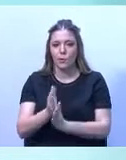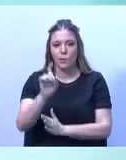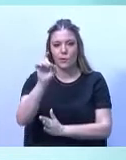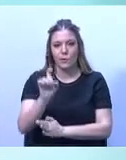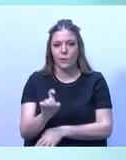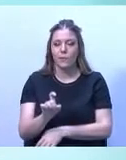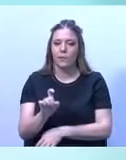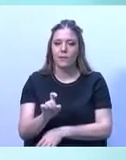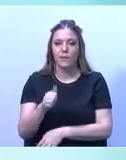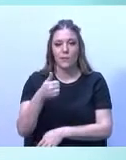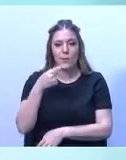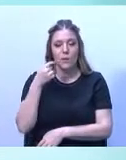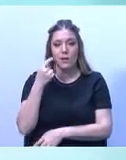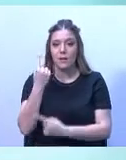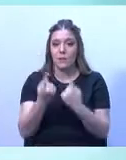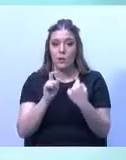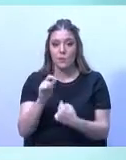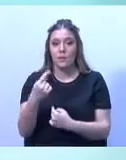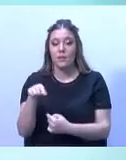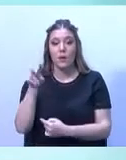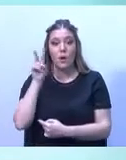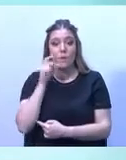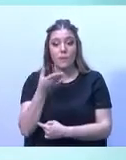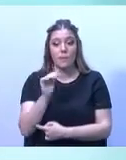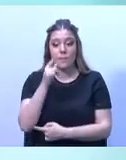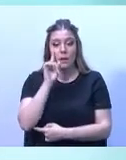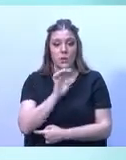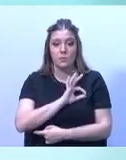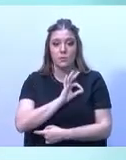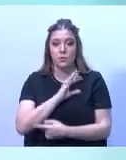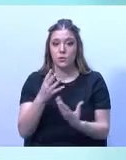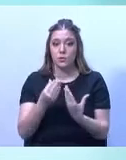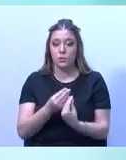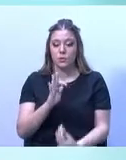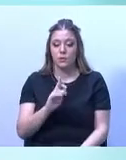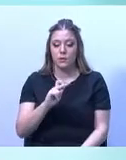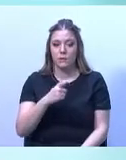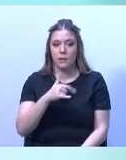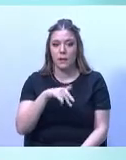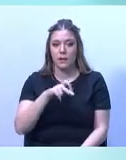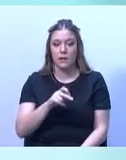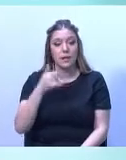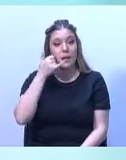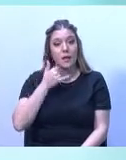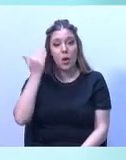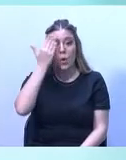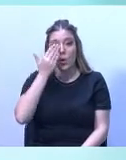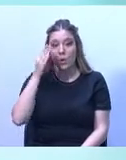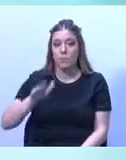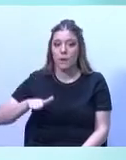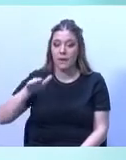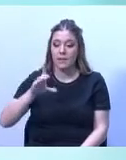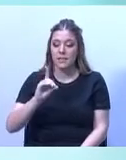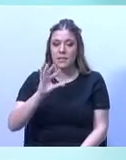quarta-feira. Temos ainda alguns minutos para ouvir mais uma telespectadora. Junta-se a nós a Fátima Ribeiro, Liga de Gondomar, e tem 64 anos.